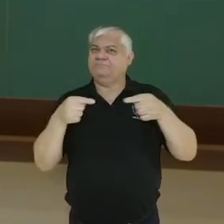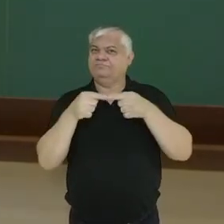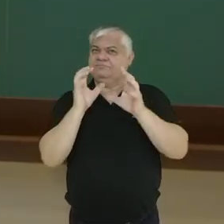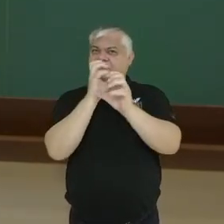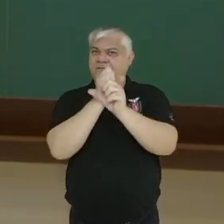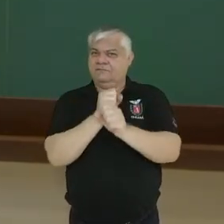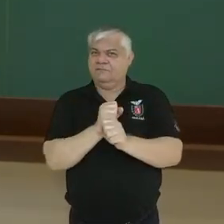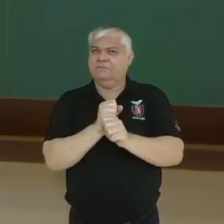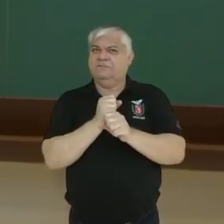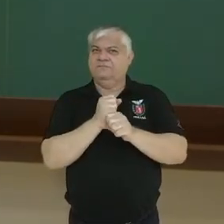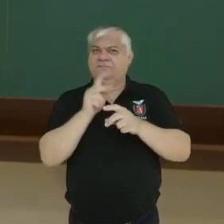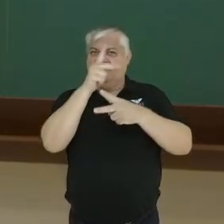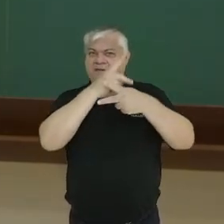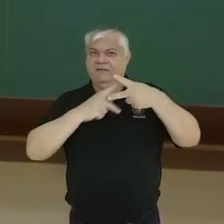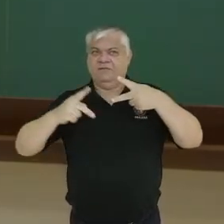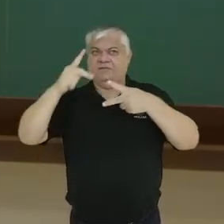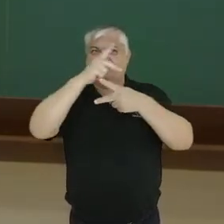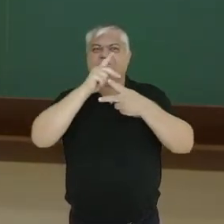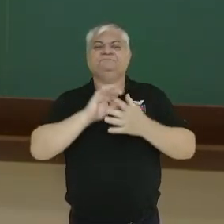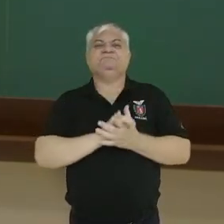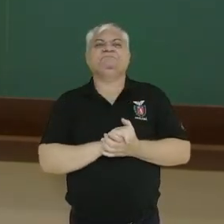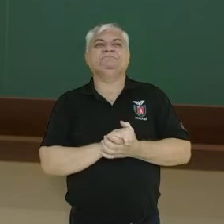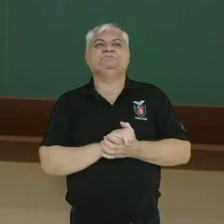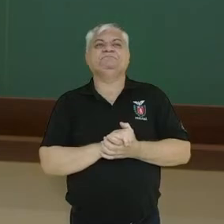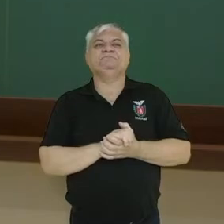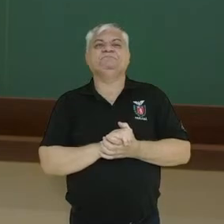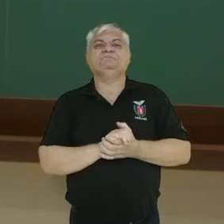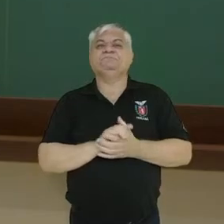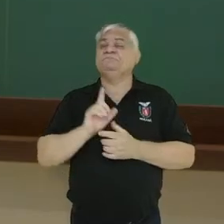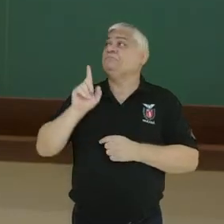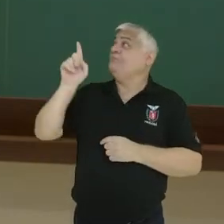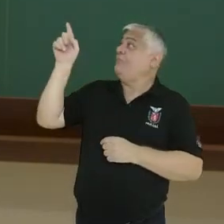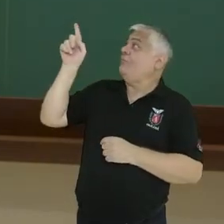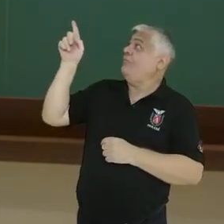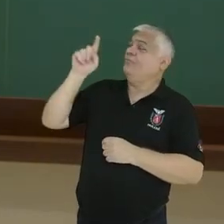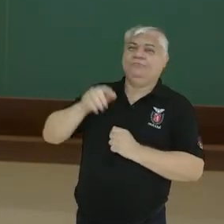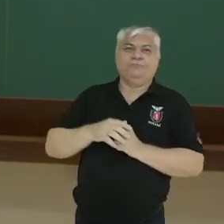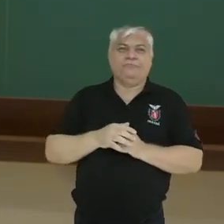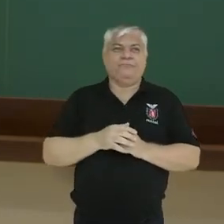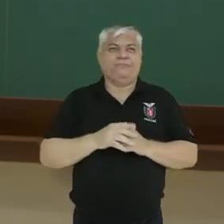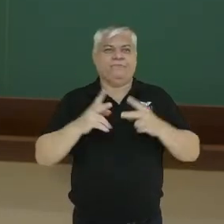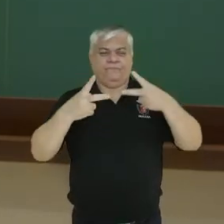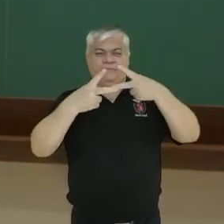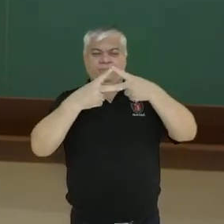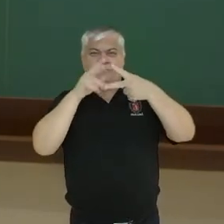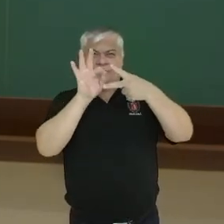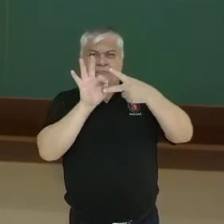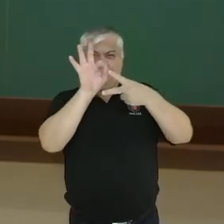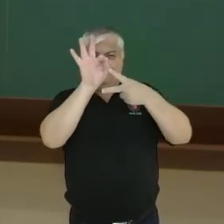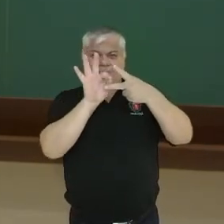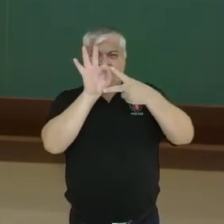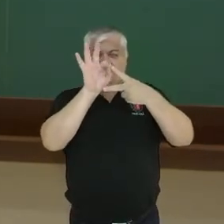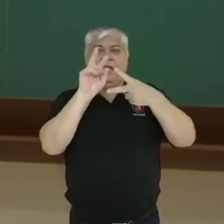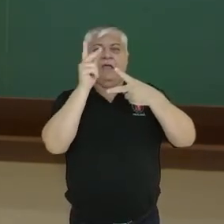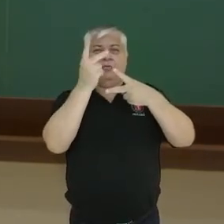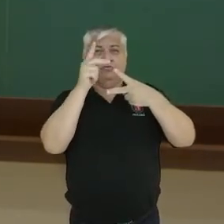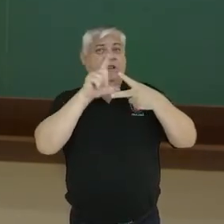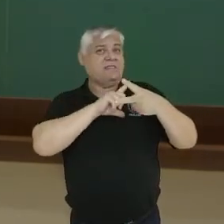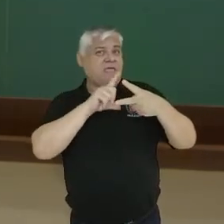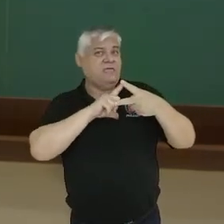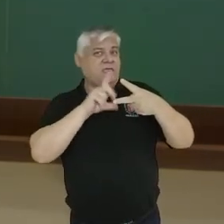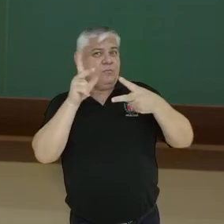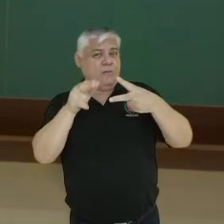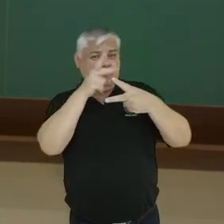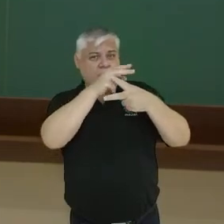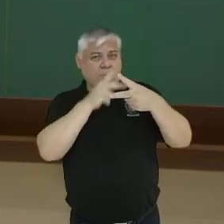perímetro. Ok? E nesse triângulo, podemos encontrar uma relação entre a medida do lado e a altura? Se for genérico,